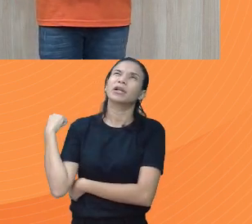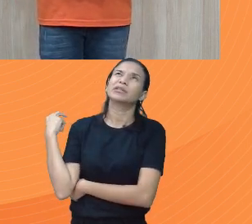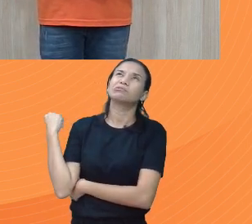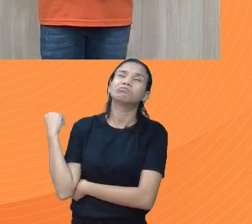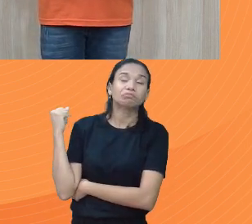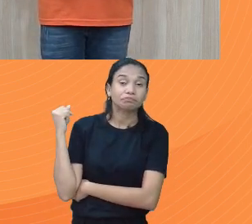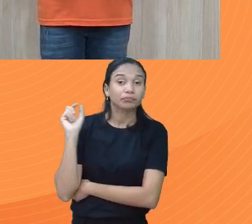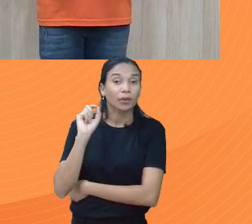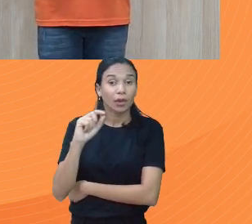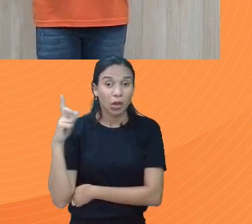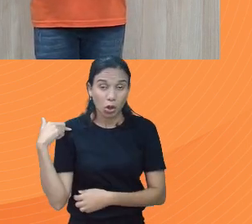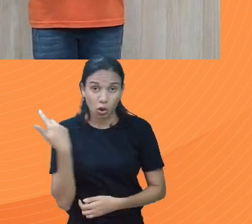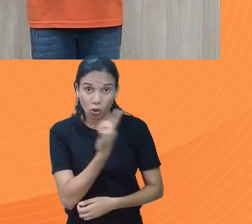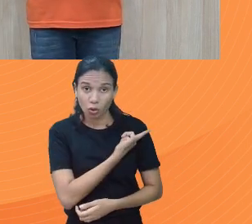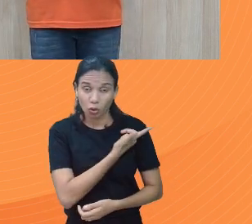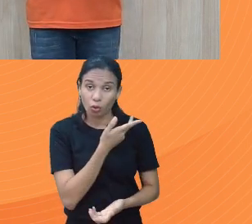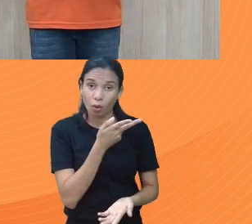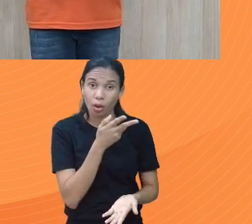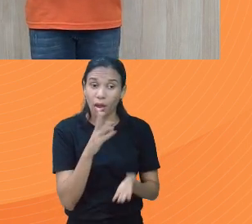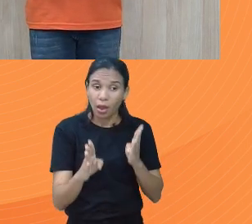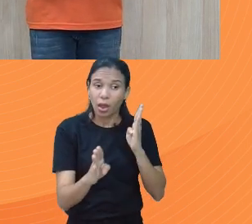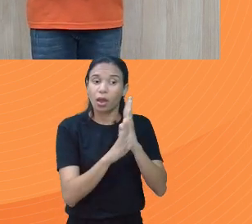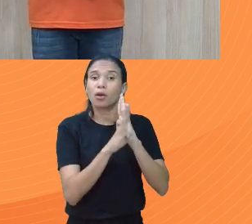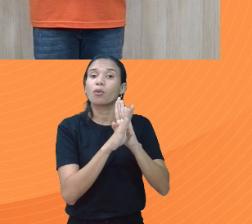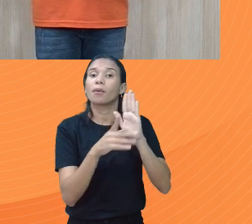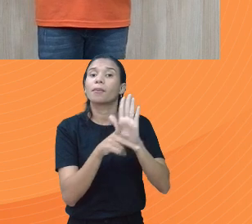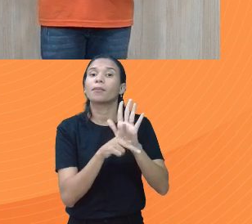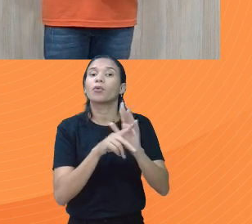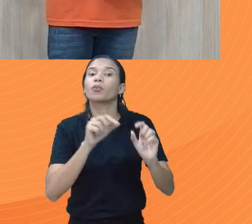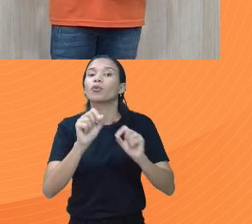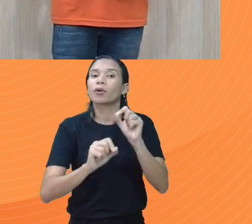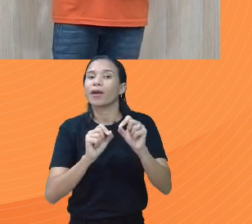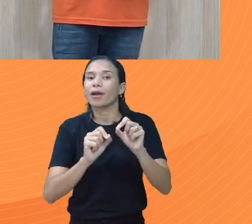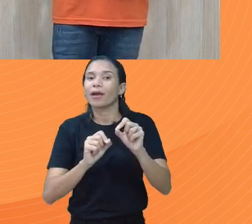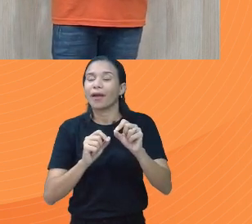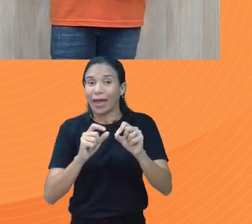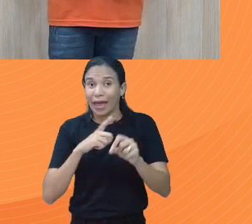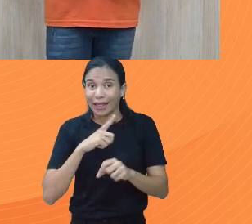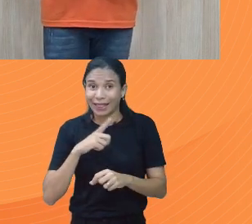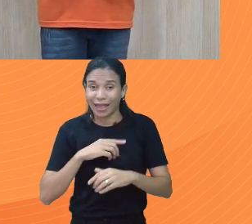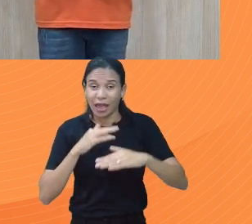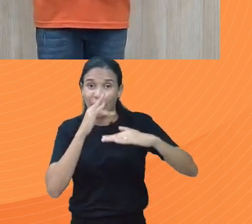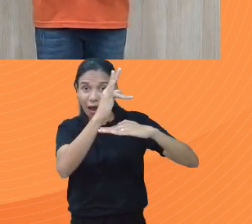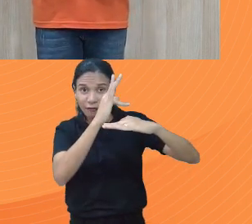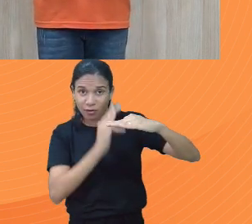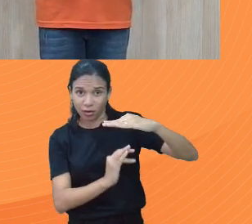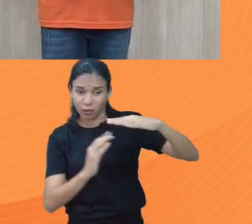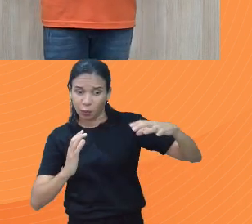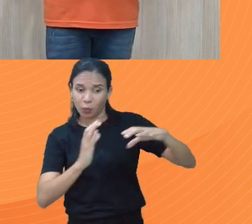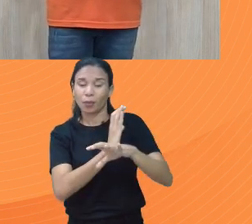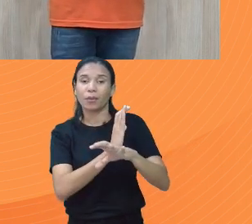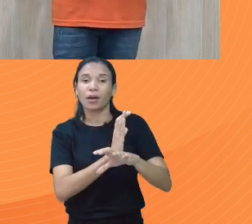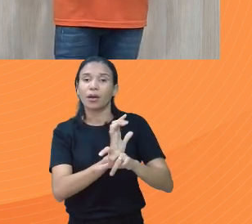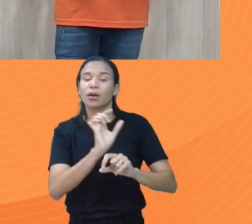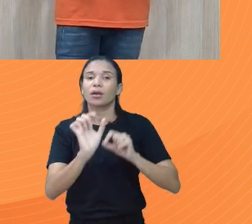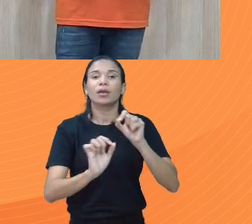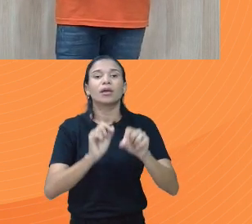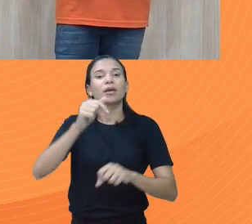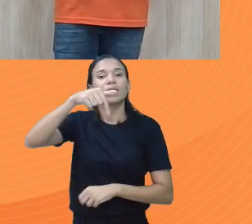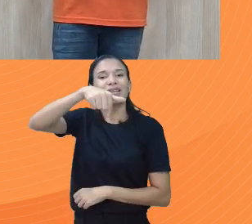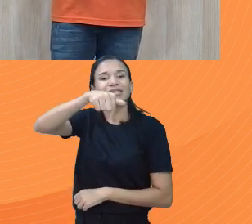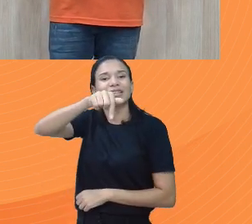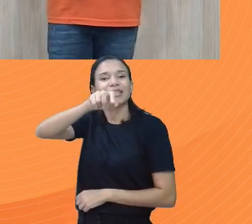anteriores, que a gente sempre vai encontrar no gabarito a fração irredutível. E no caso de